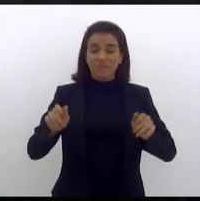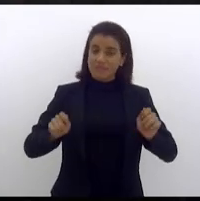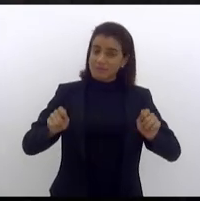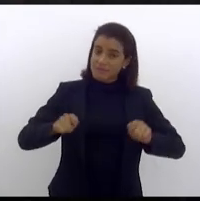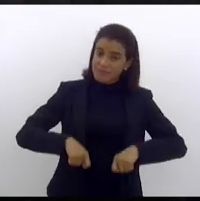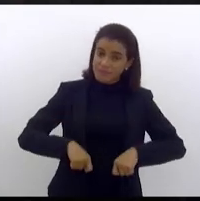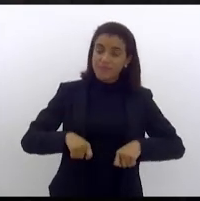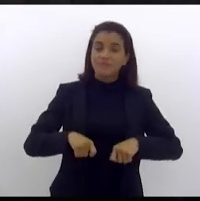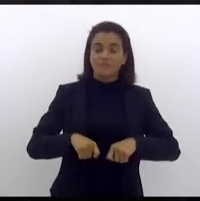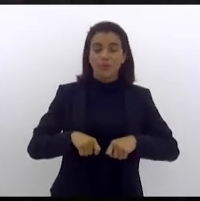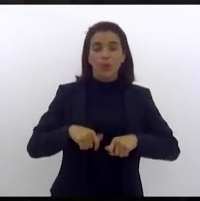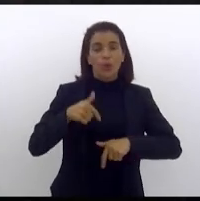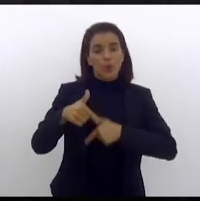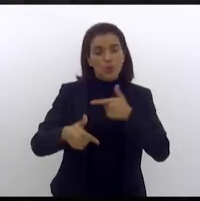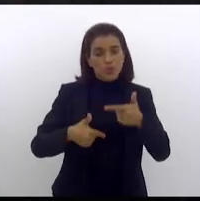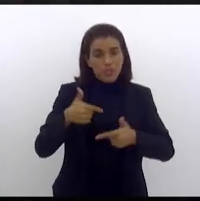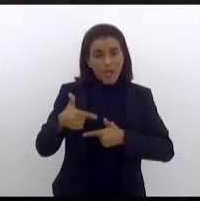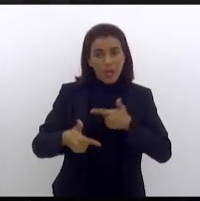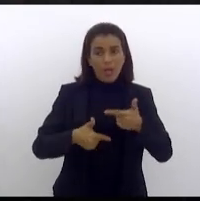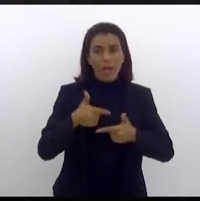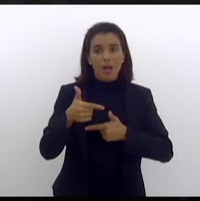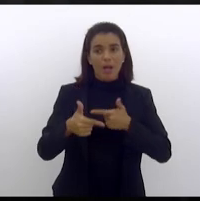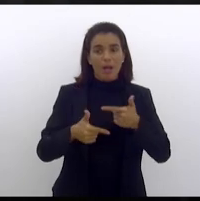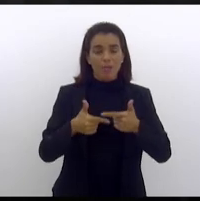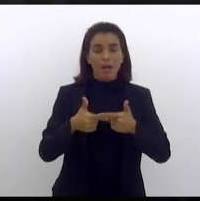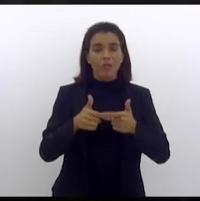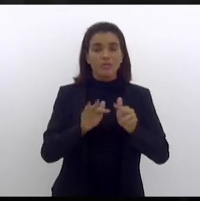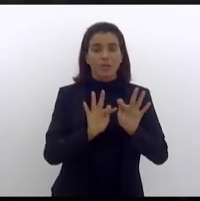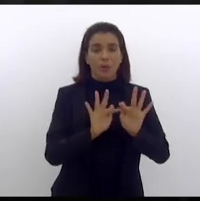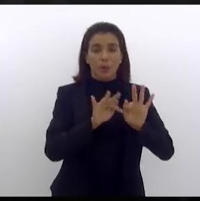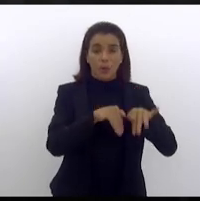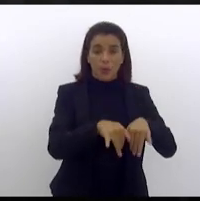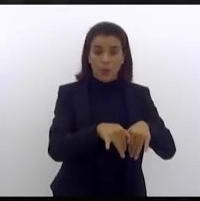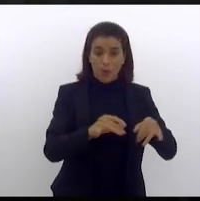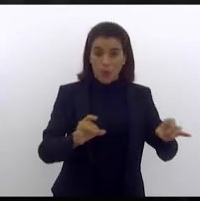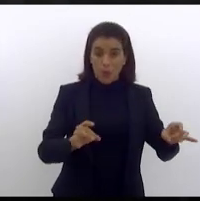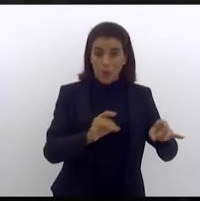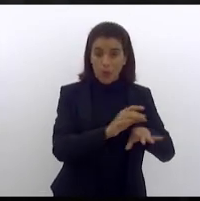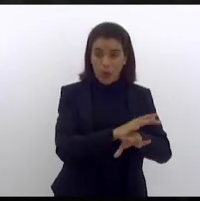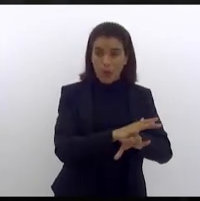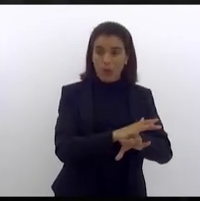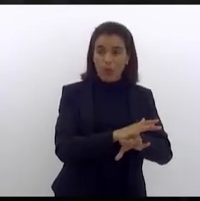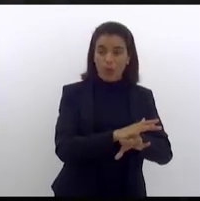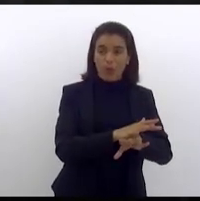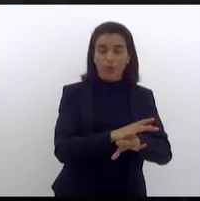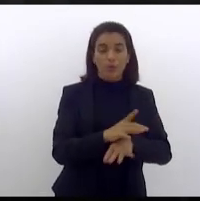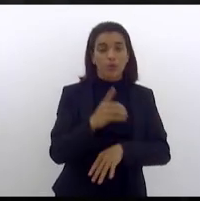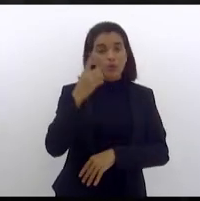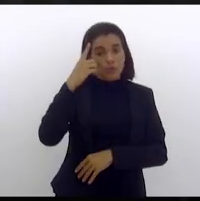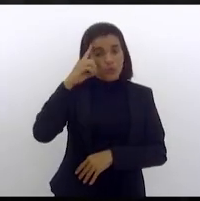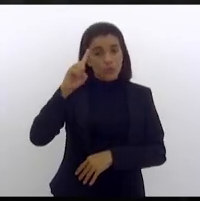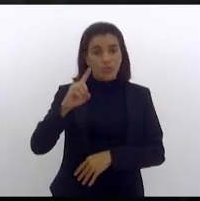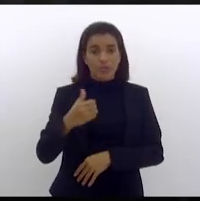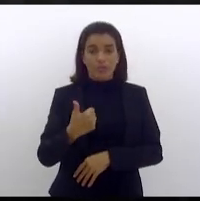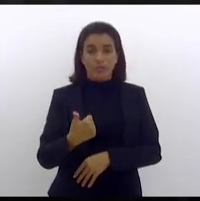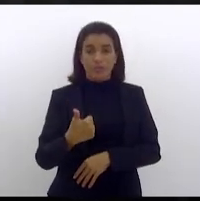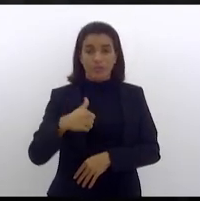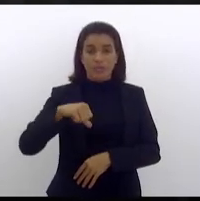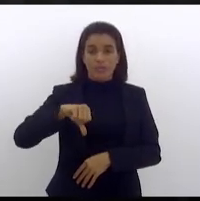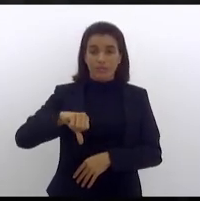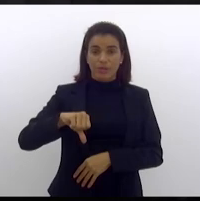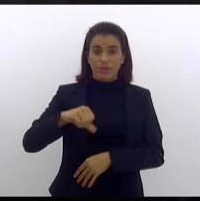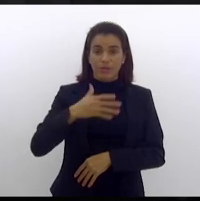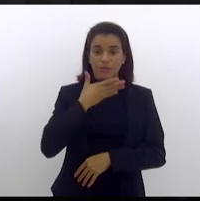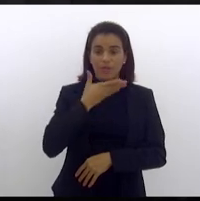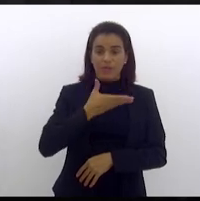os trabalhos serão concluídos deputada ind armal no dia 19 de